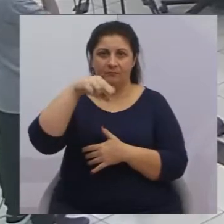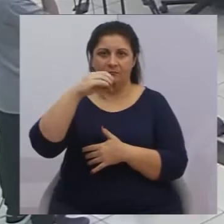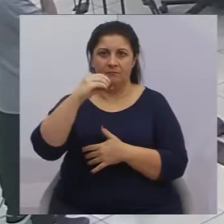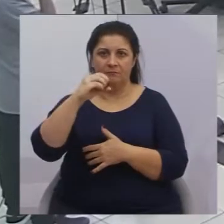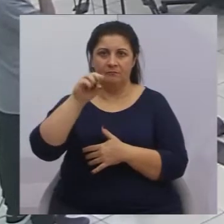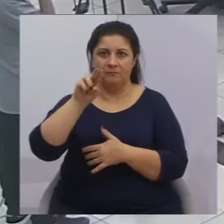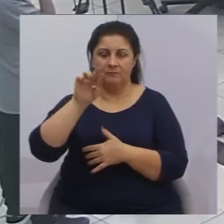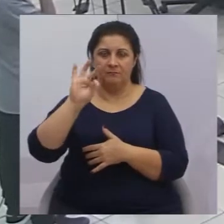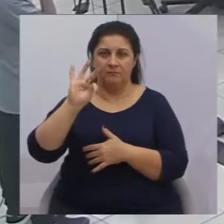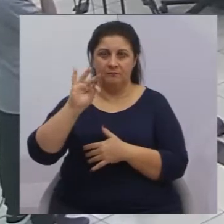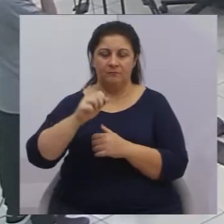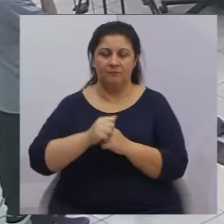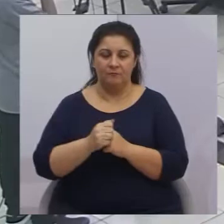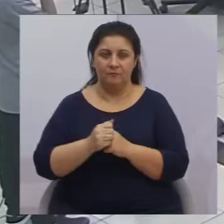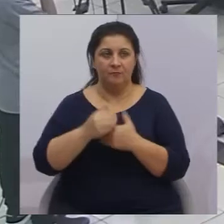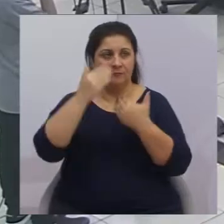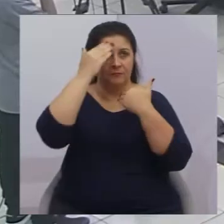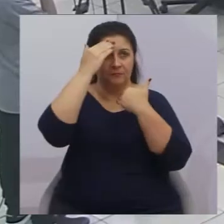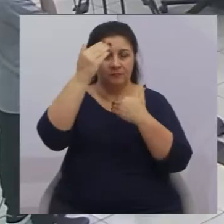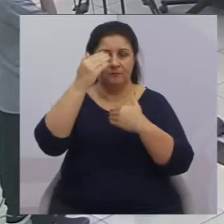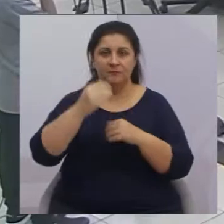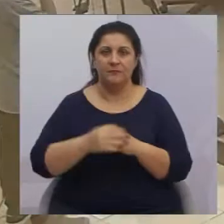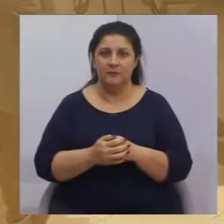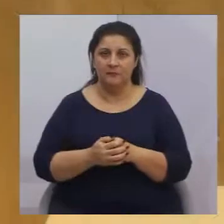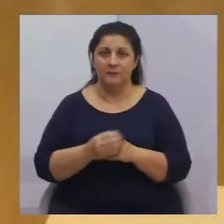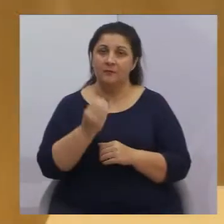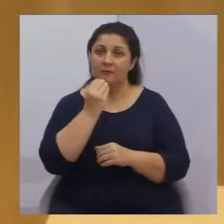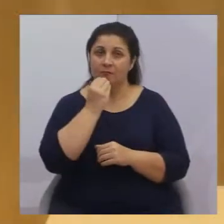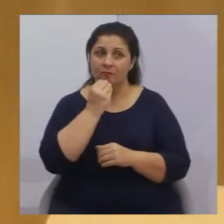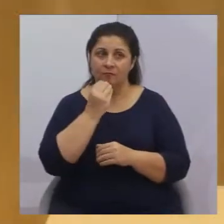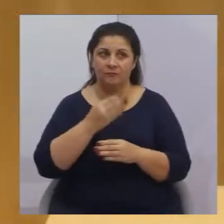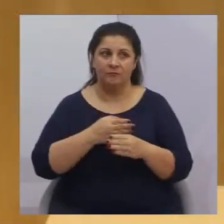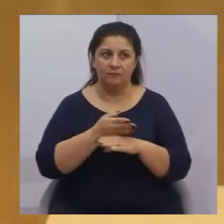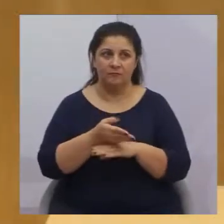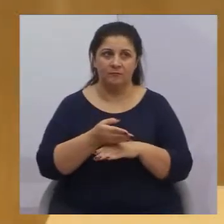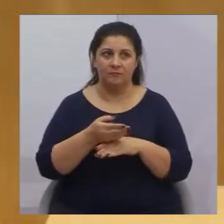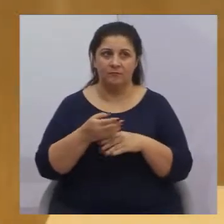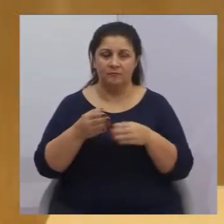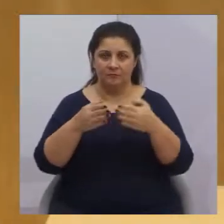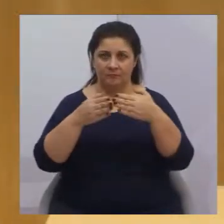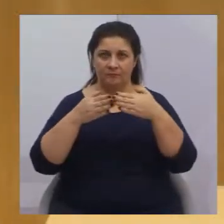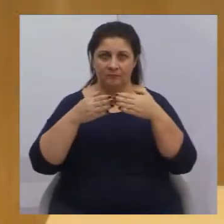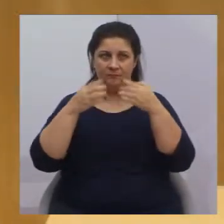Pela oportunidade de estar aqui. Peço a licença de tirar a máscara.